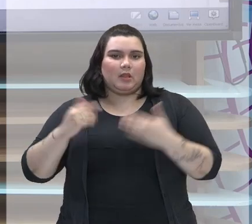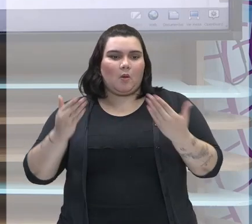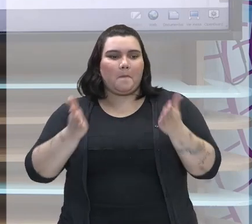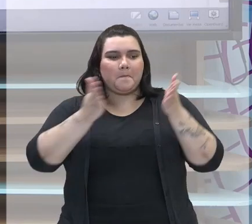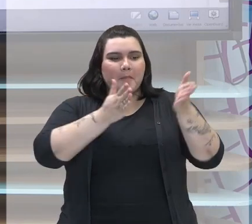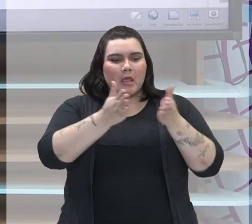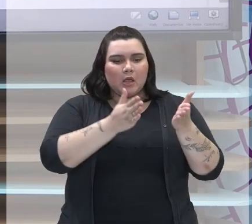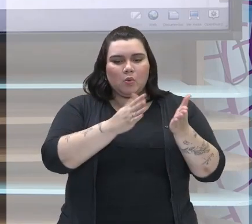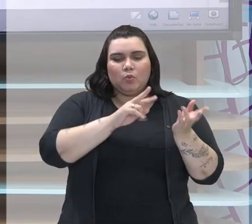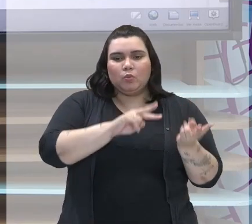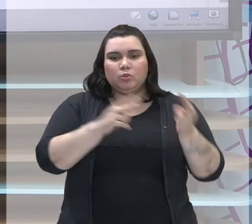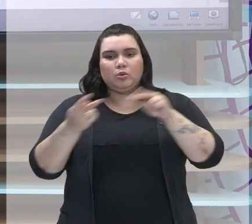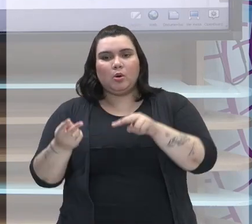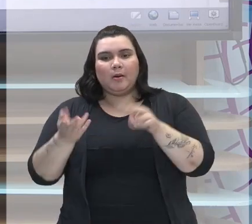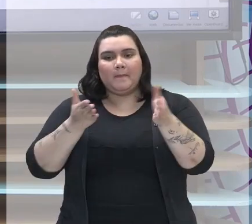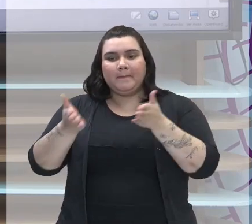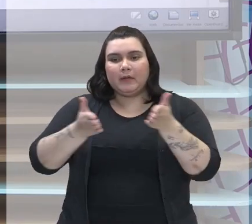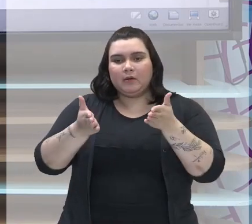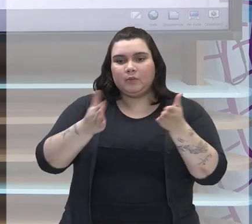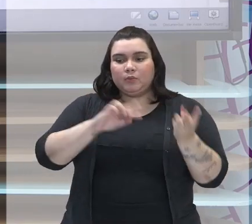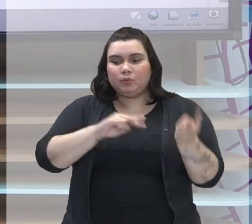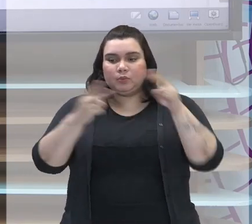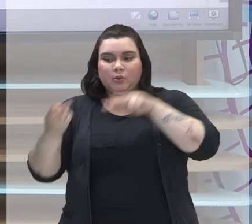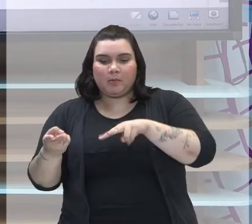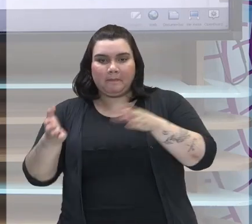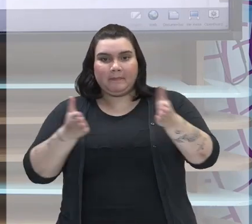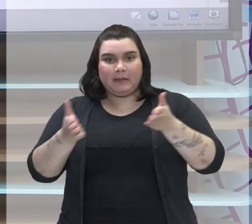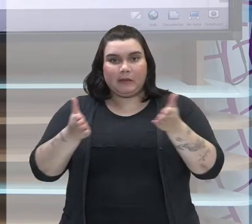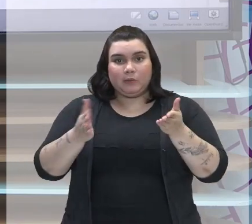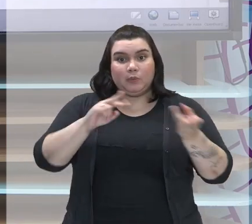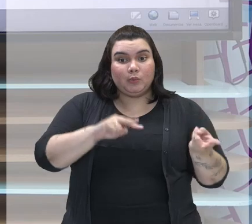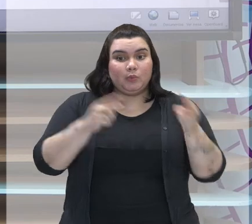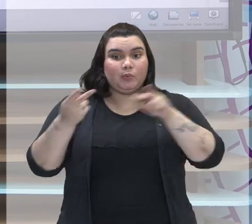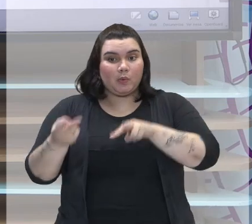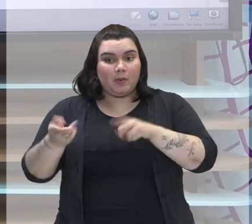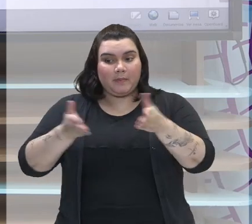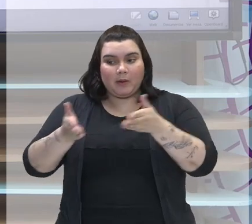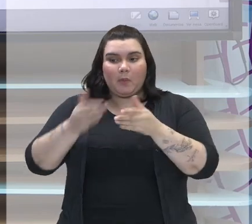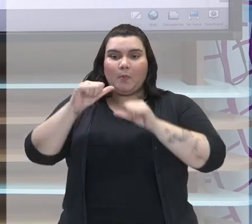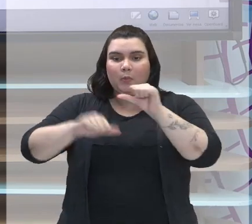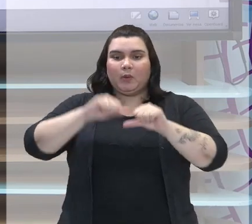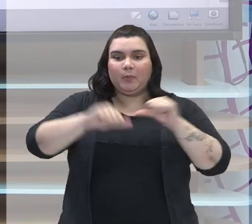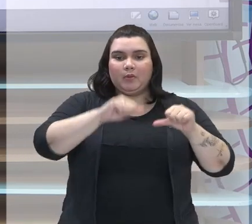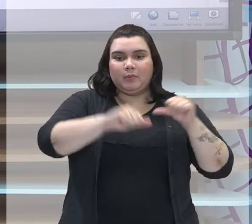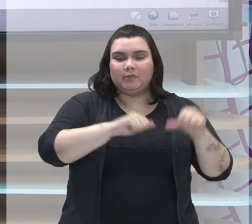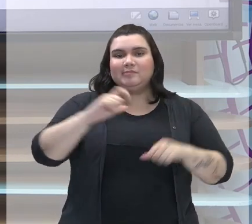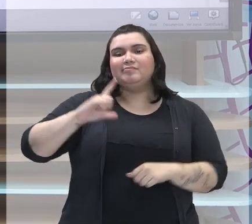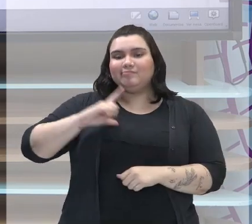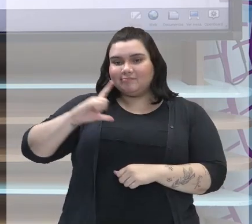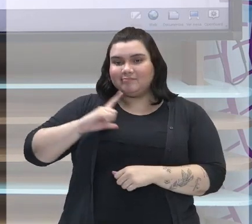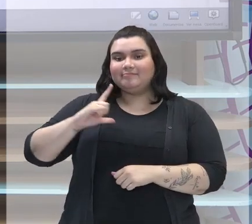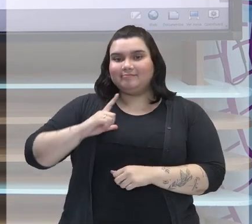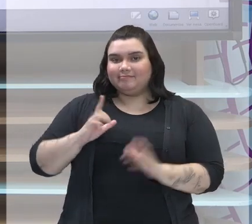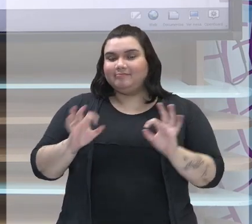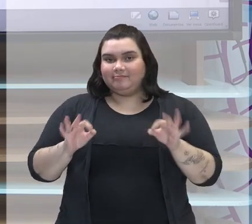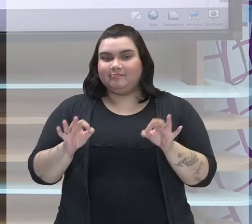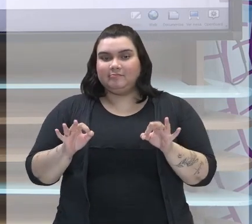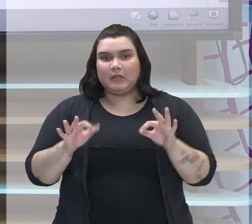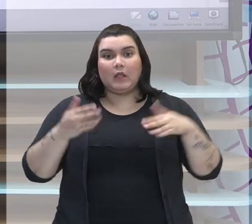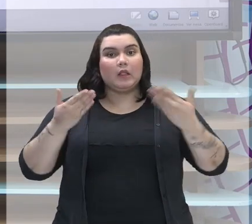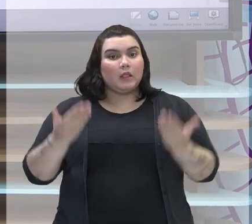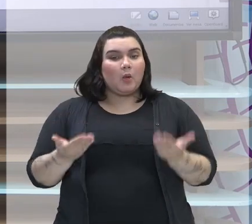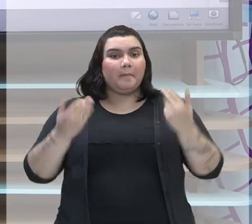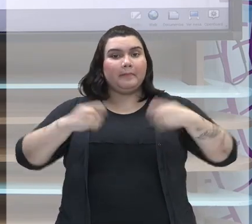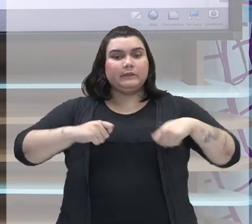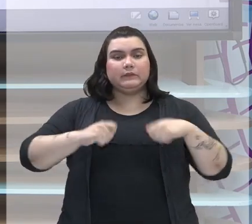outra, né, as mudanças elas são muito rápidas. Então, o que você precisa, né, atentar-se